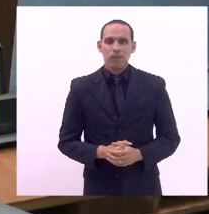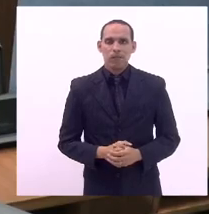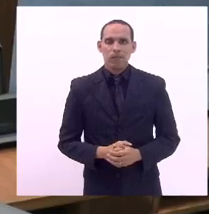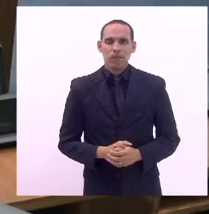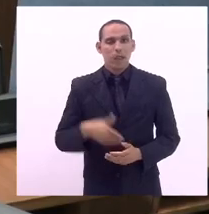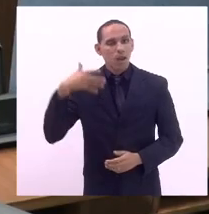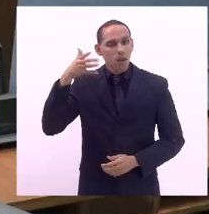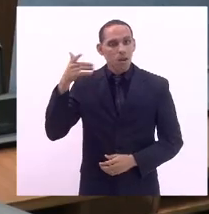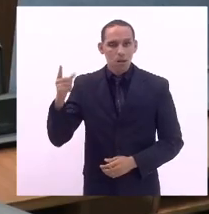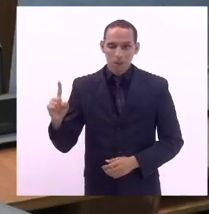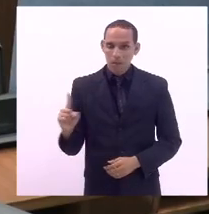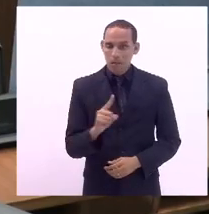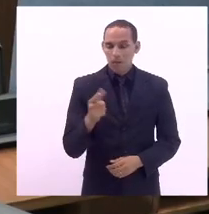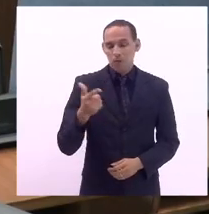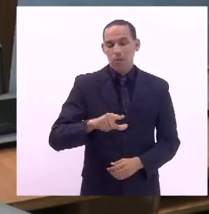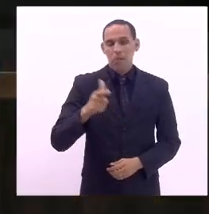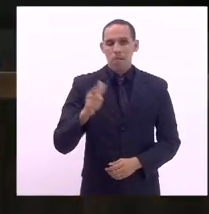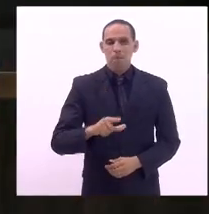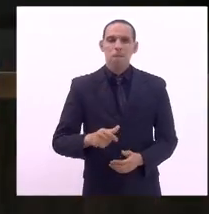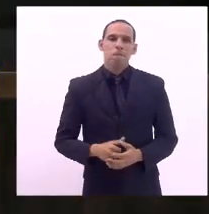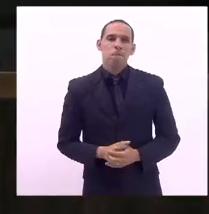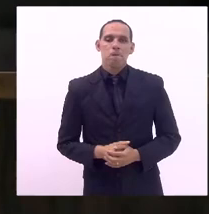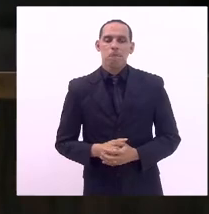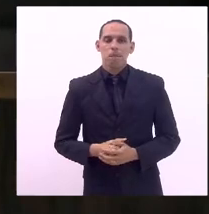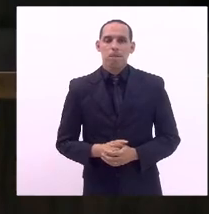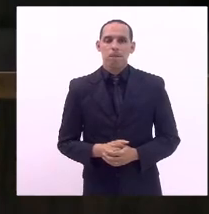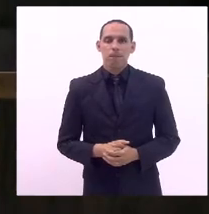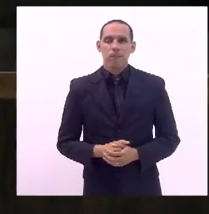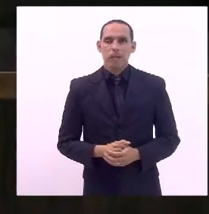Não havendo mais oradores inscritos...